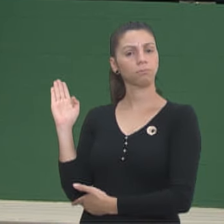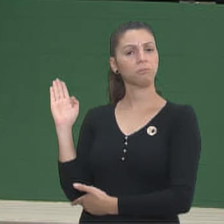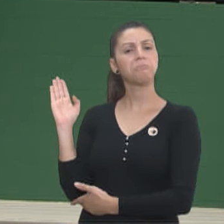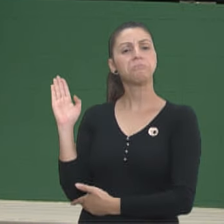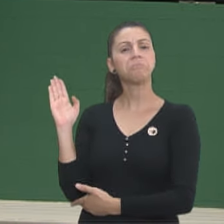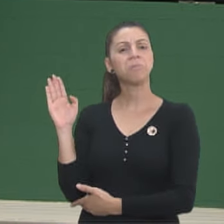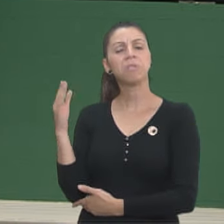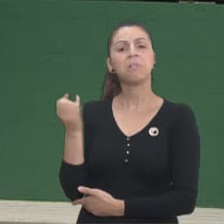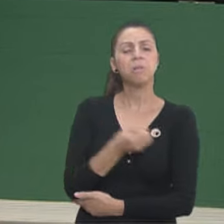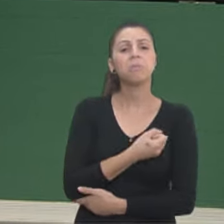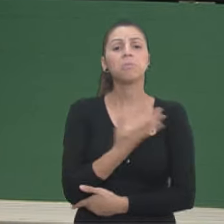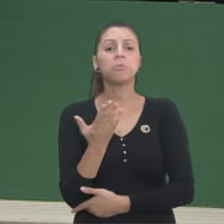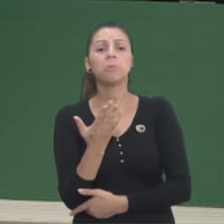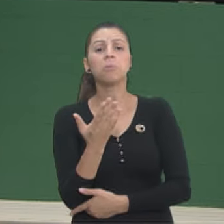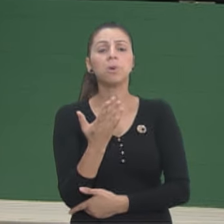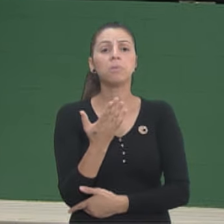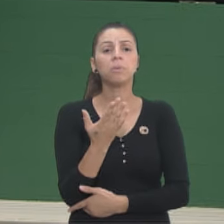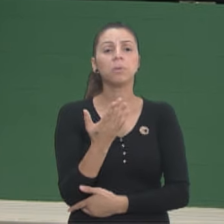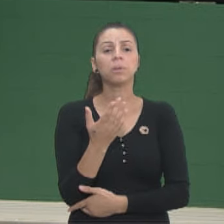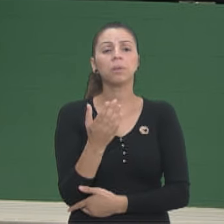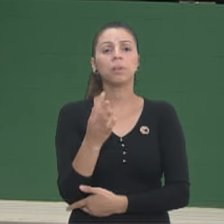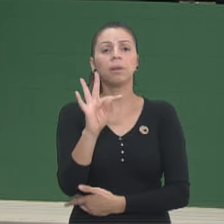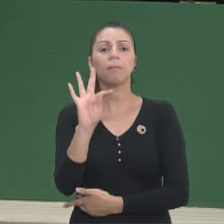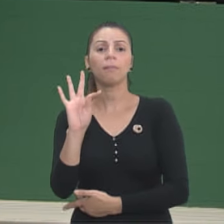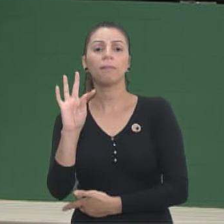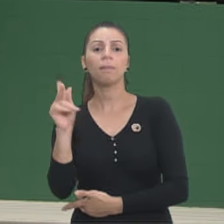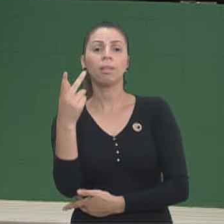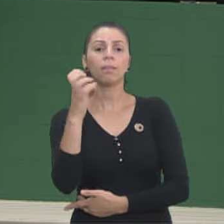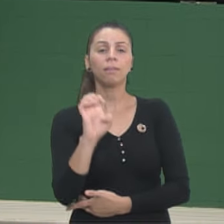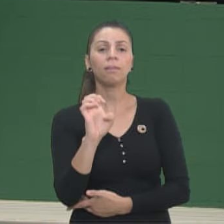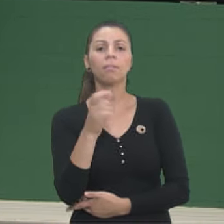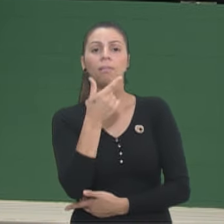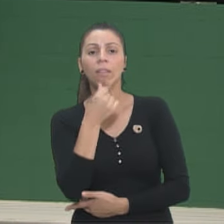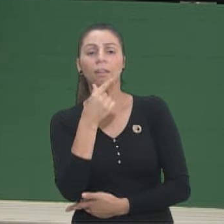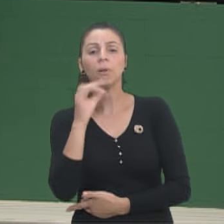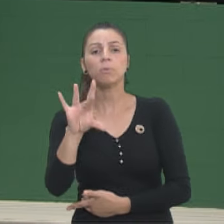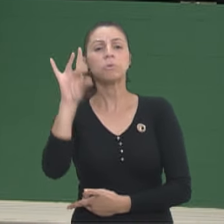foram esses números que Theo escolheu. Vamos lá? Pensar um pouquinho?